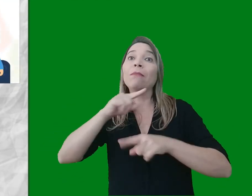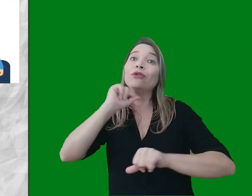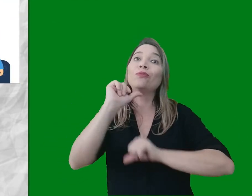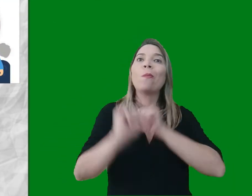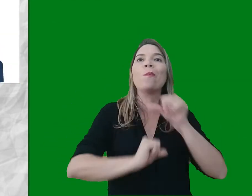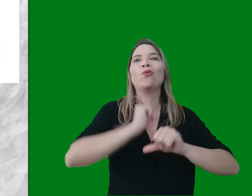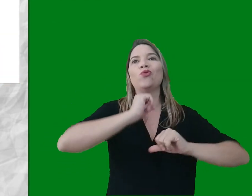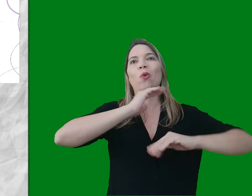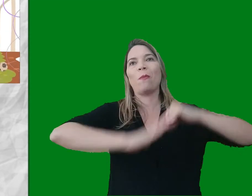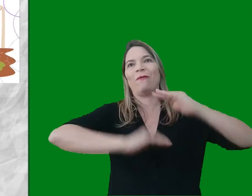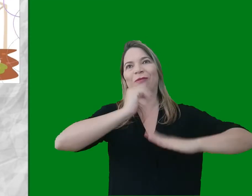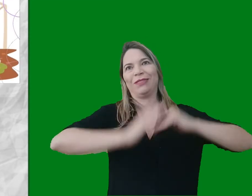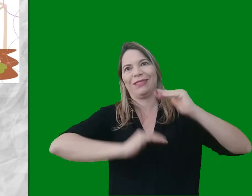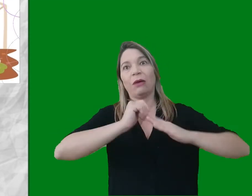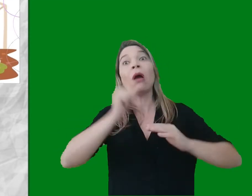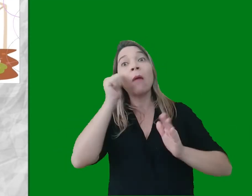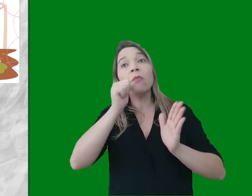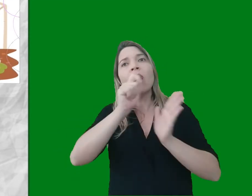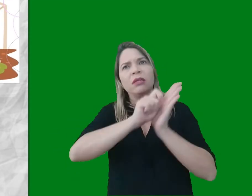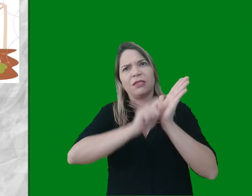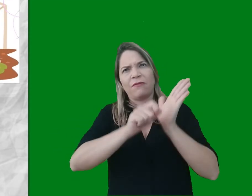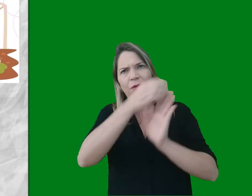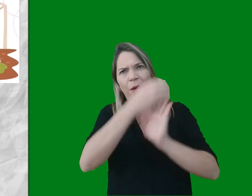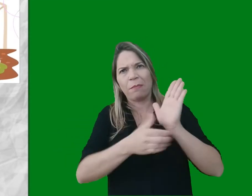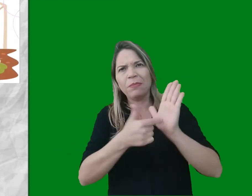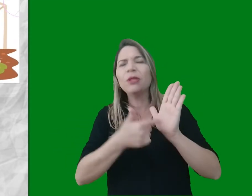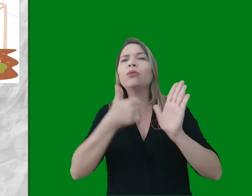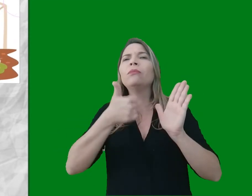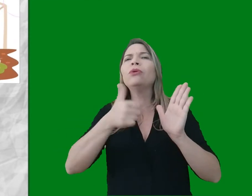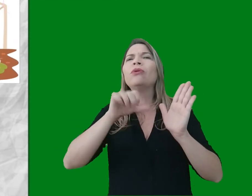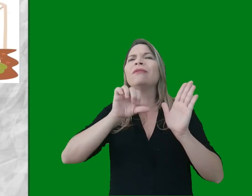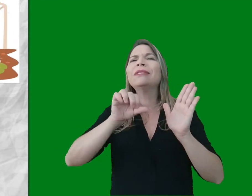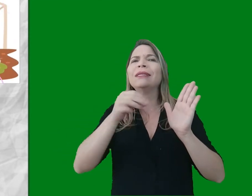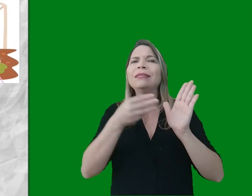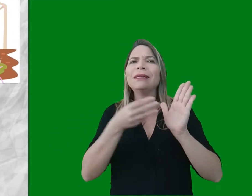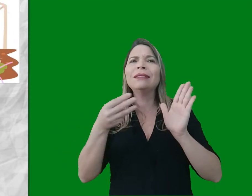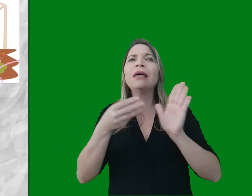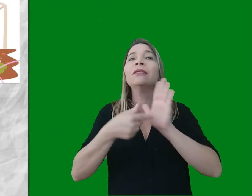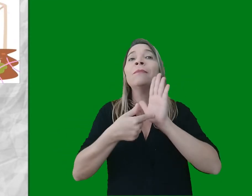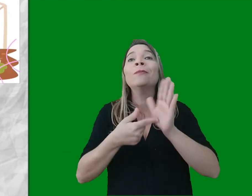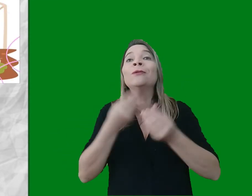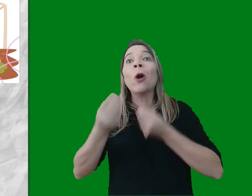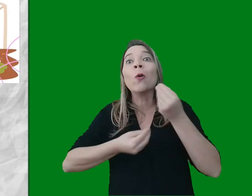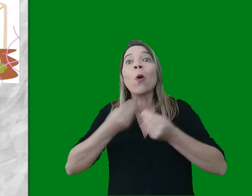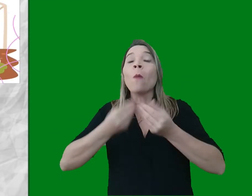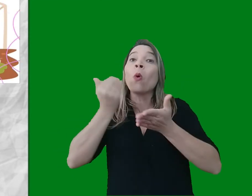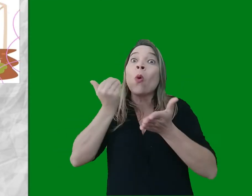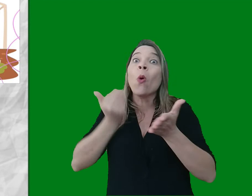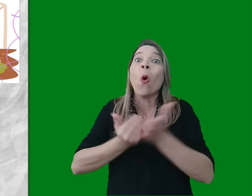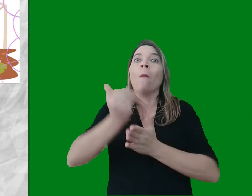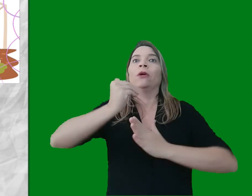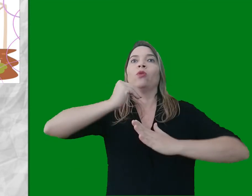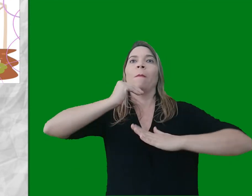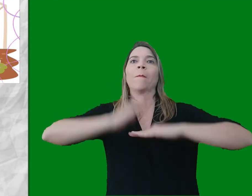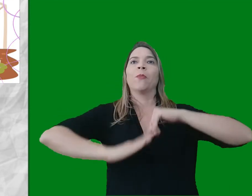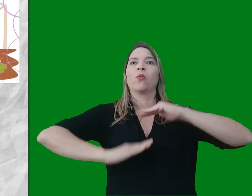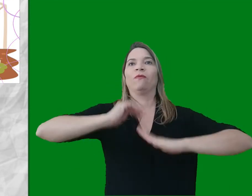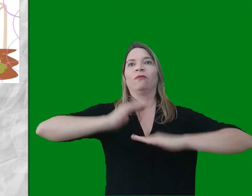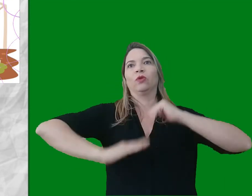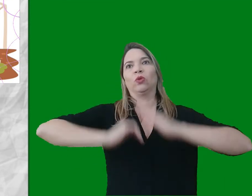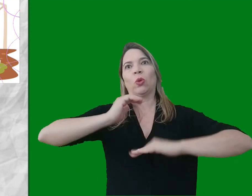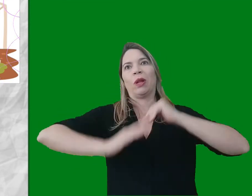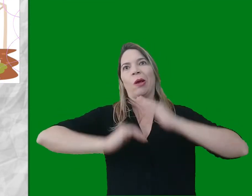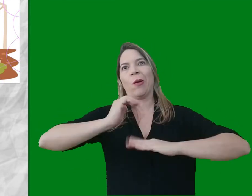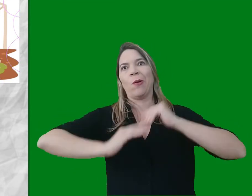autora delimita a institucionalização da profissão no ano de 1933, suas consequências e o processo de aprendizagem inicial, que não